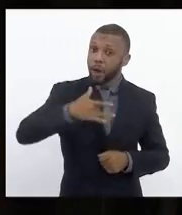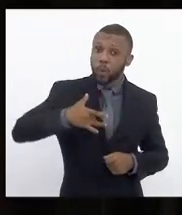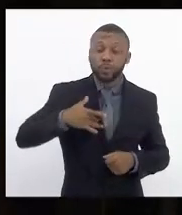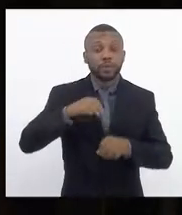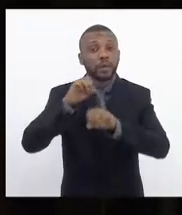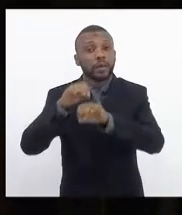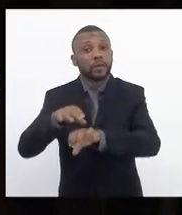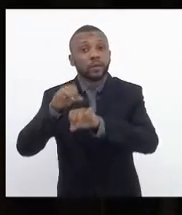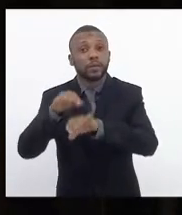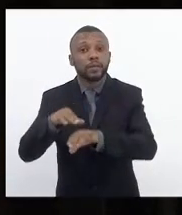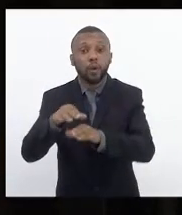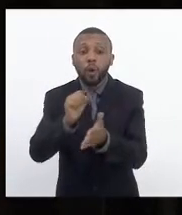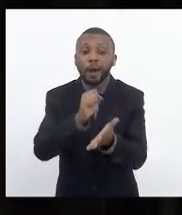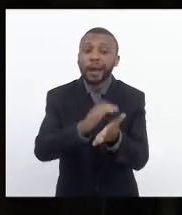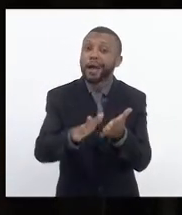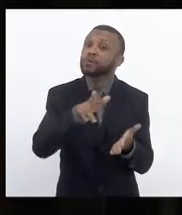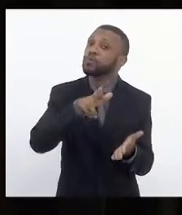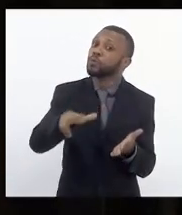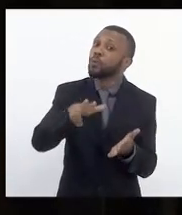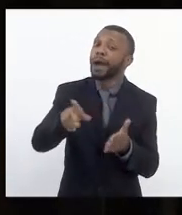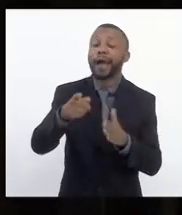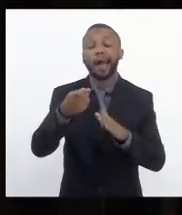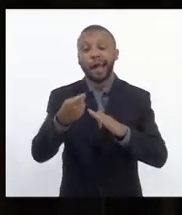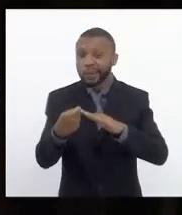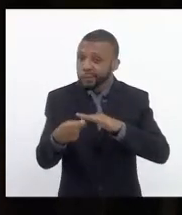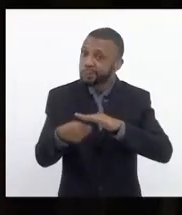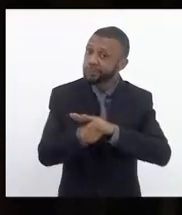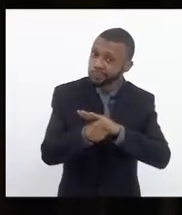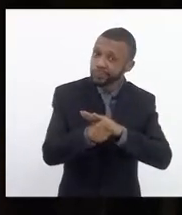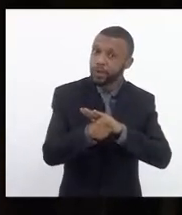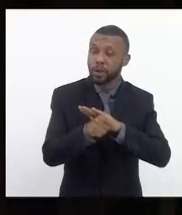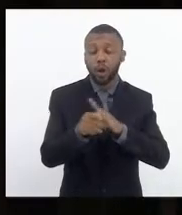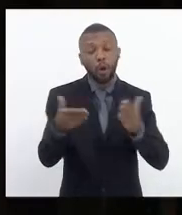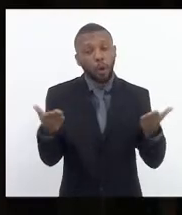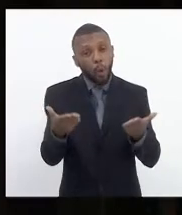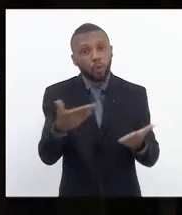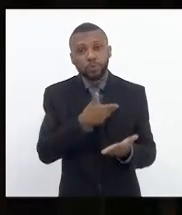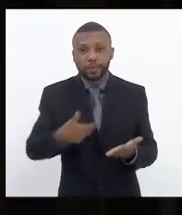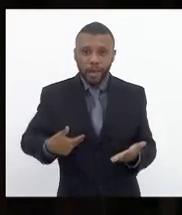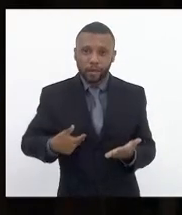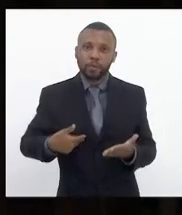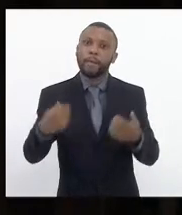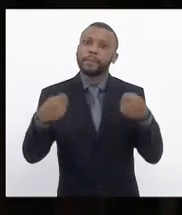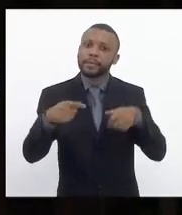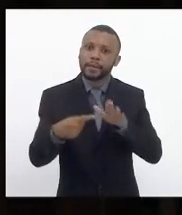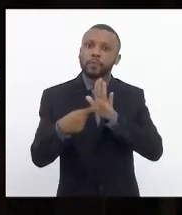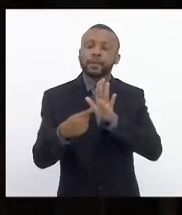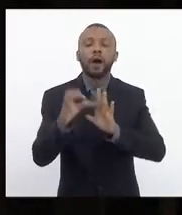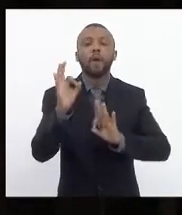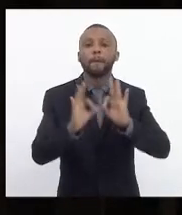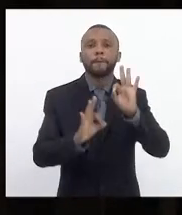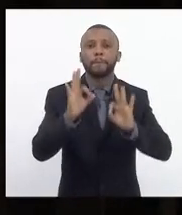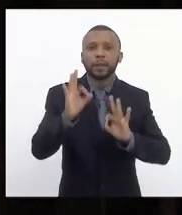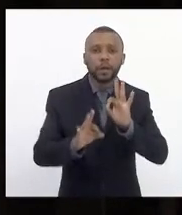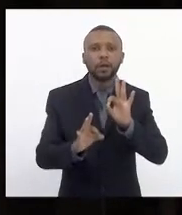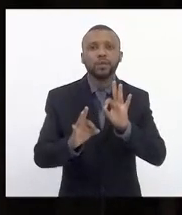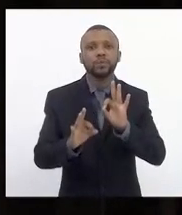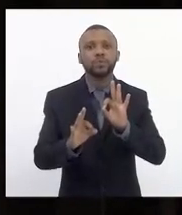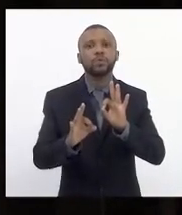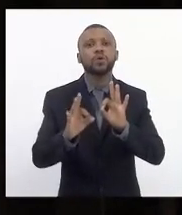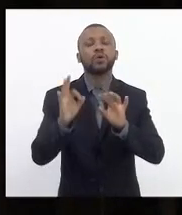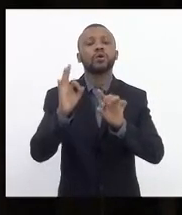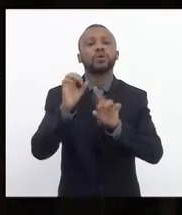não é gasto é investimento o estado hoje tem que trazer um plano de recuperação